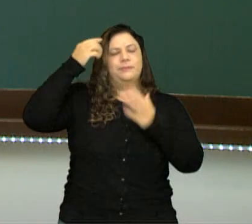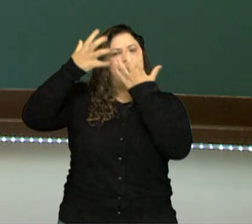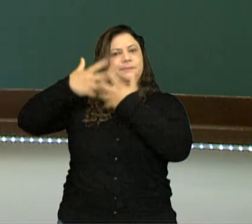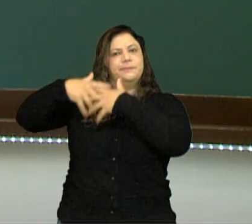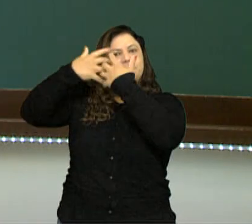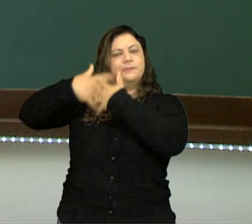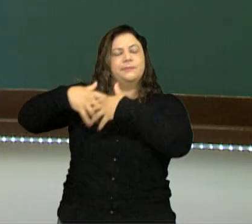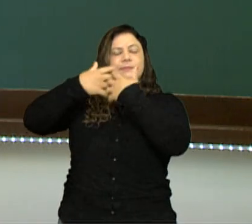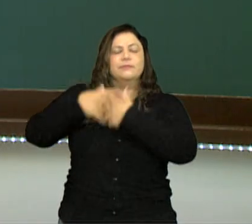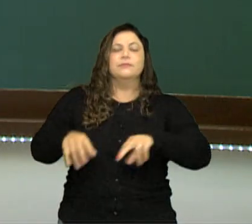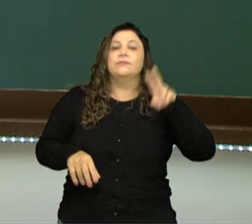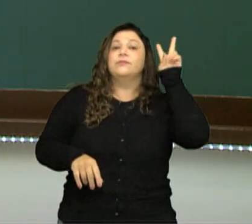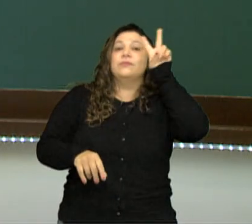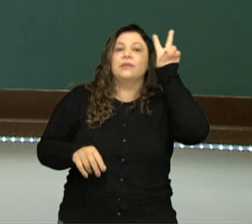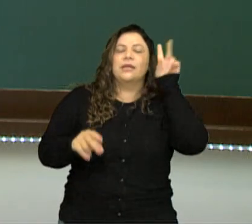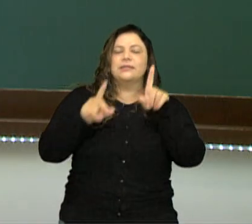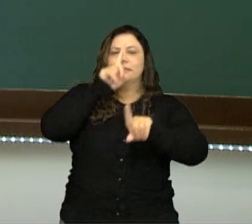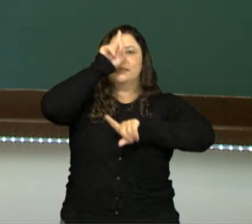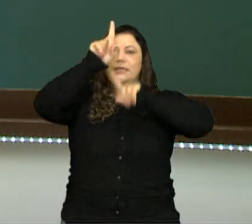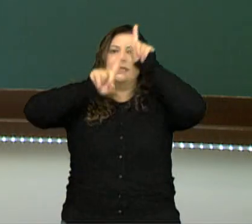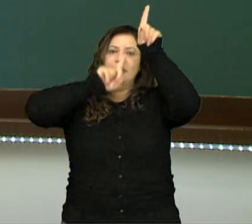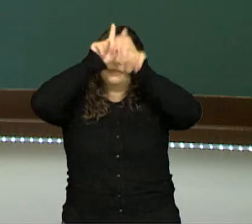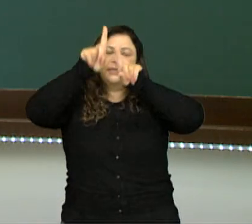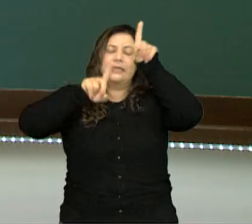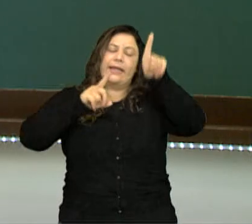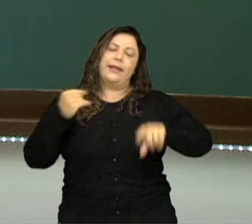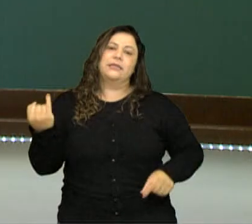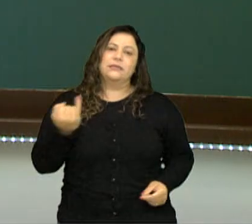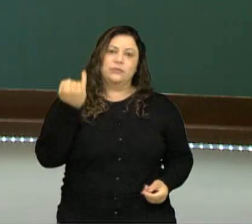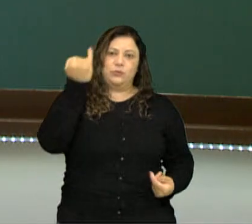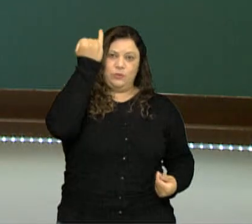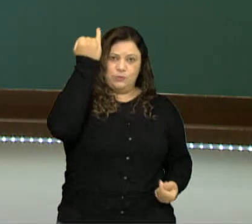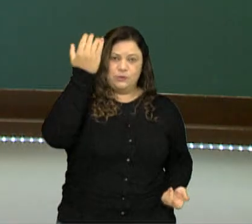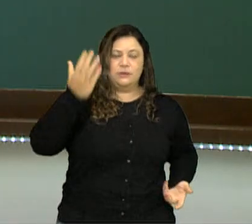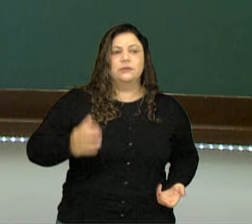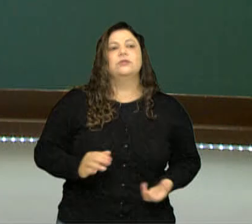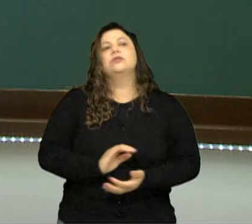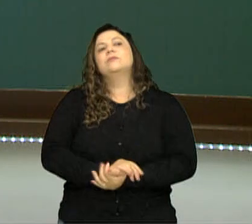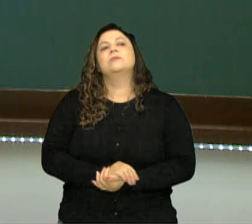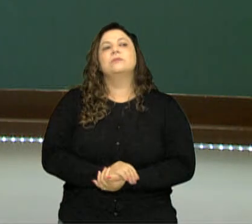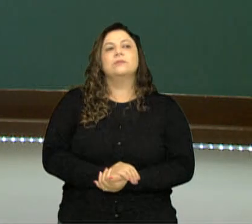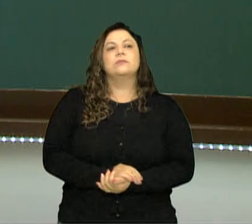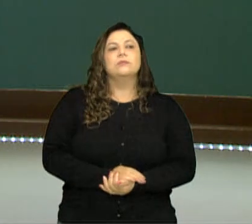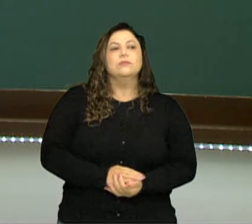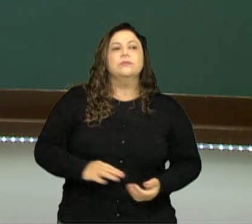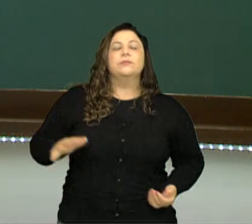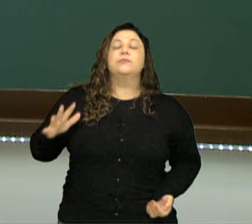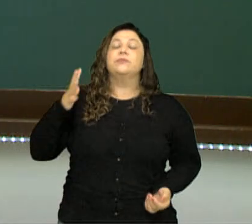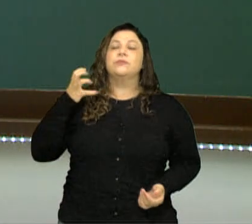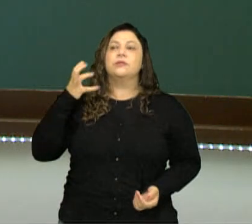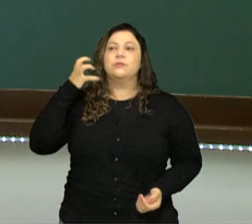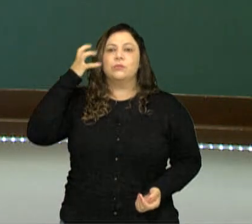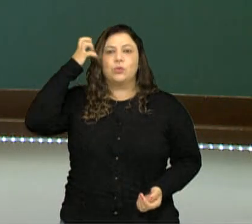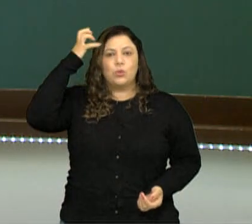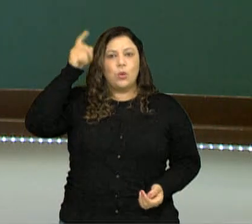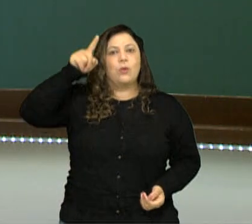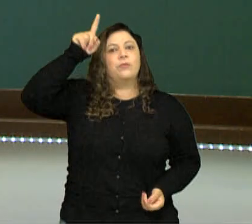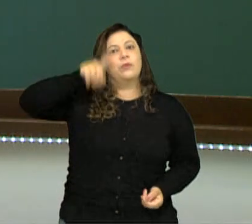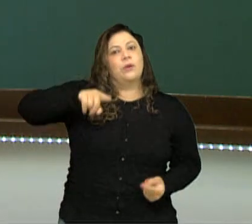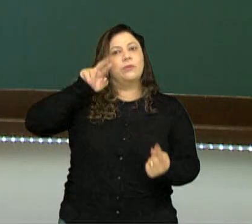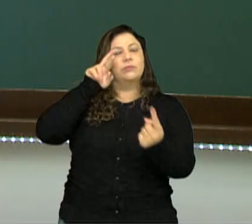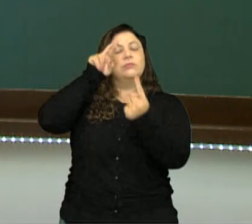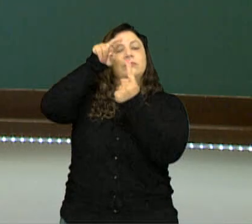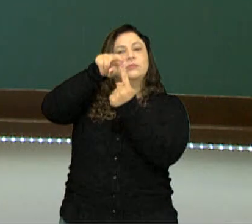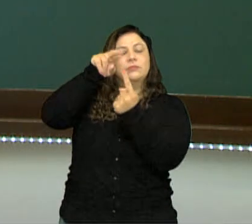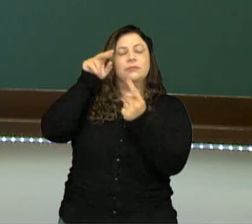lembra de ideias muito importantes de Spinoza. O filósofo Baruch Spinoza é um dos principais representantes